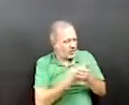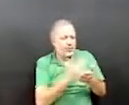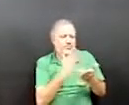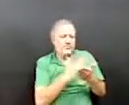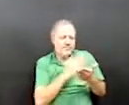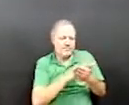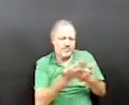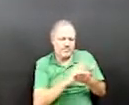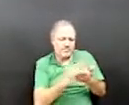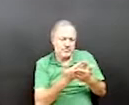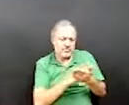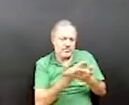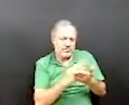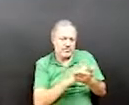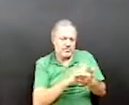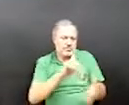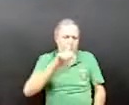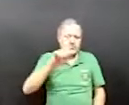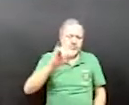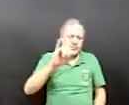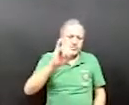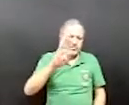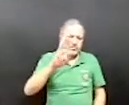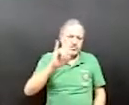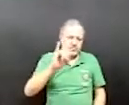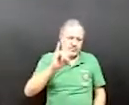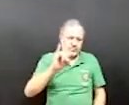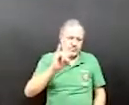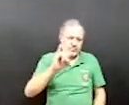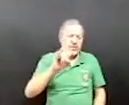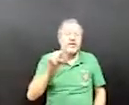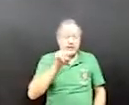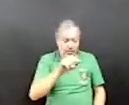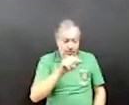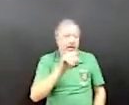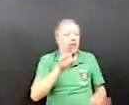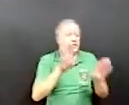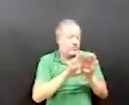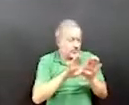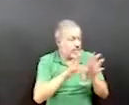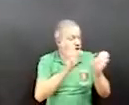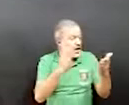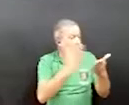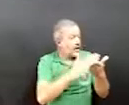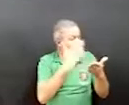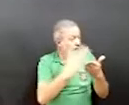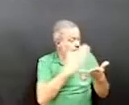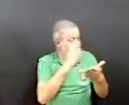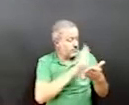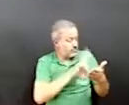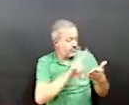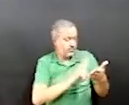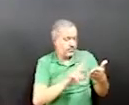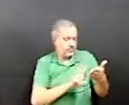e eu tinha de, na verdade, eu lia todos os gibis, eu ganhava livros também constantemente, para quem pudesse estar lendo.